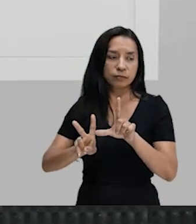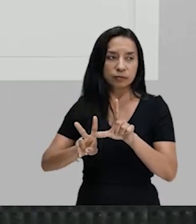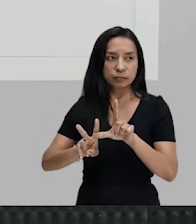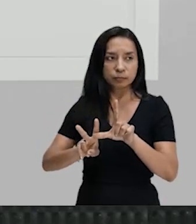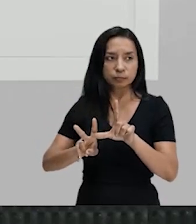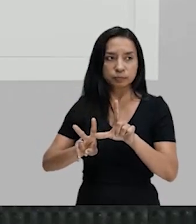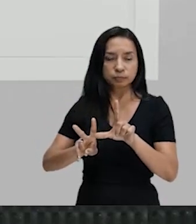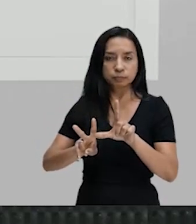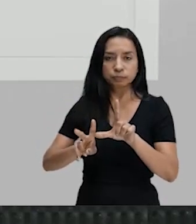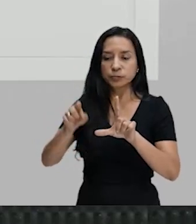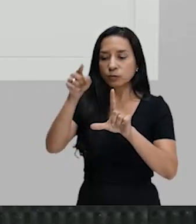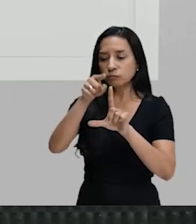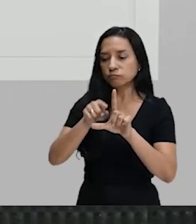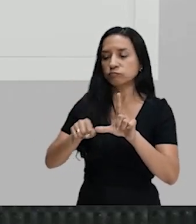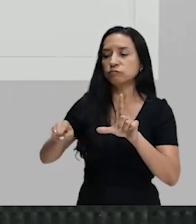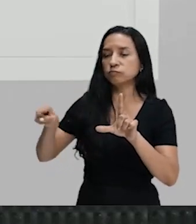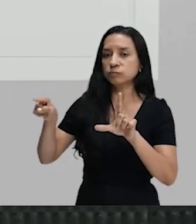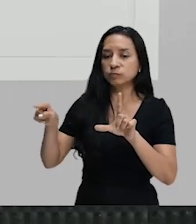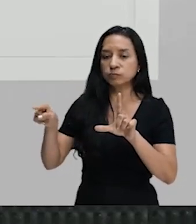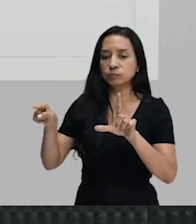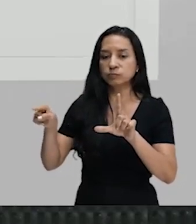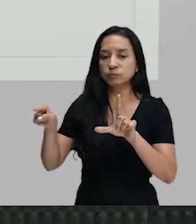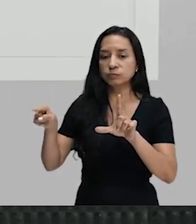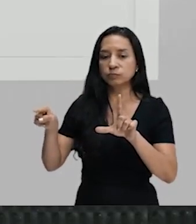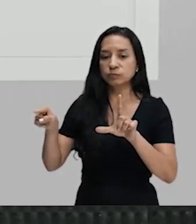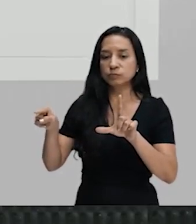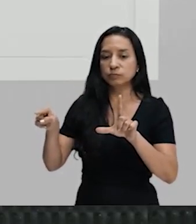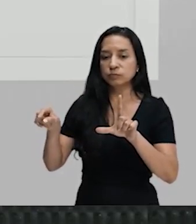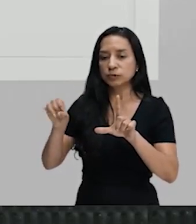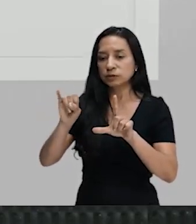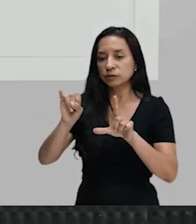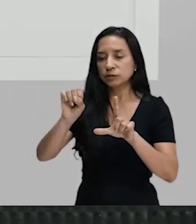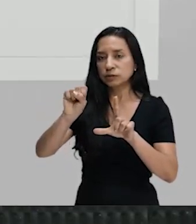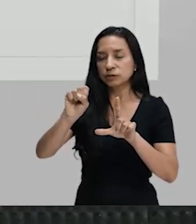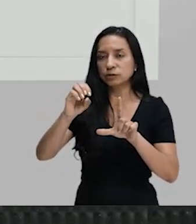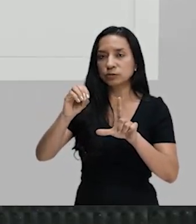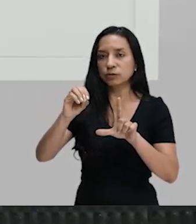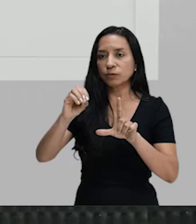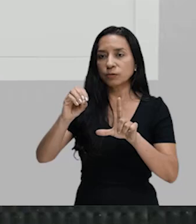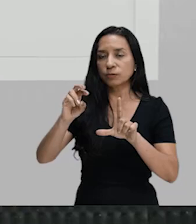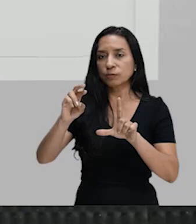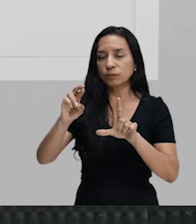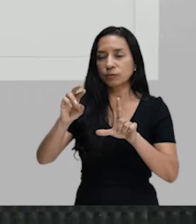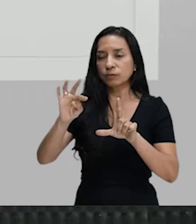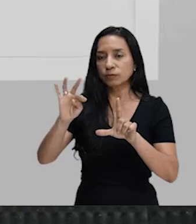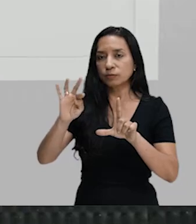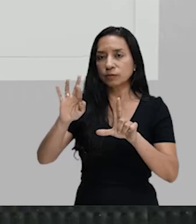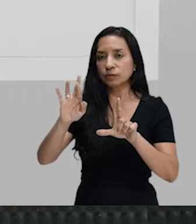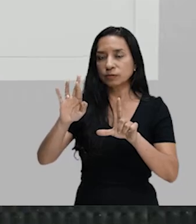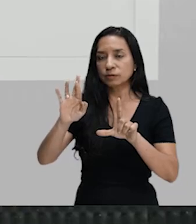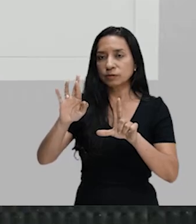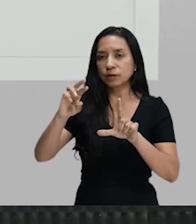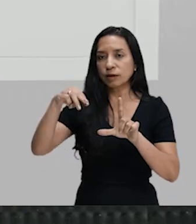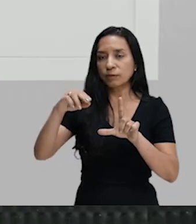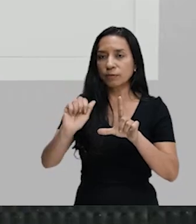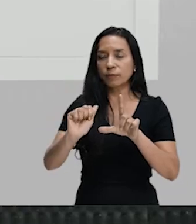né, fazer isso. Então esse gráfico é uma isotérmica, ok? Então é o